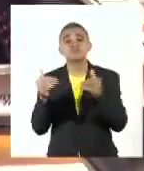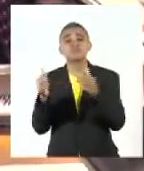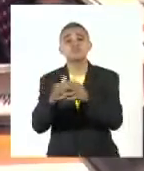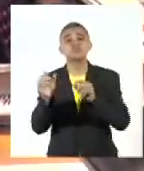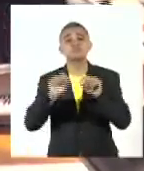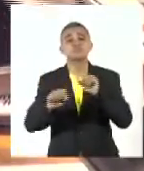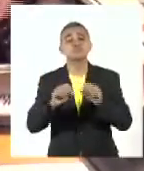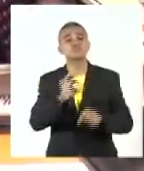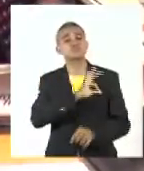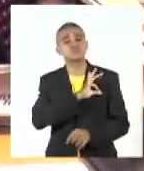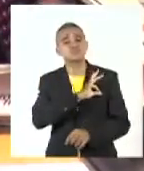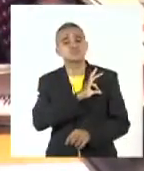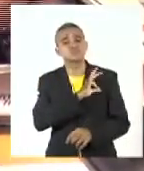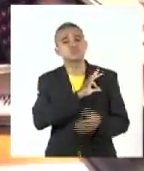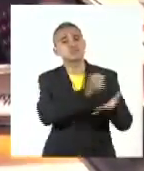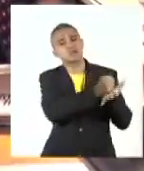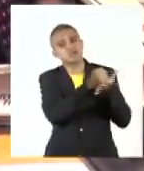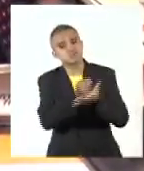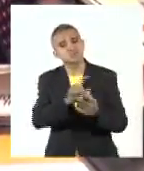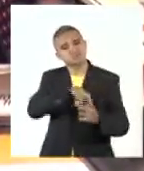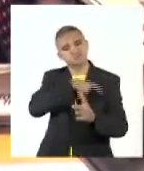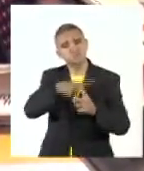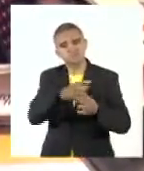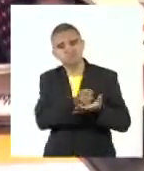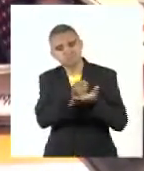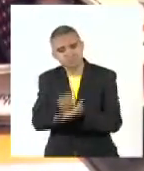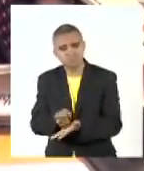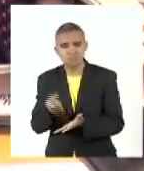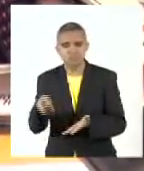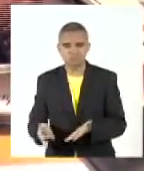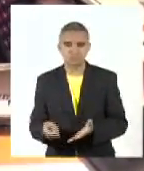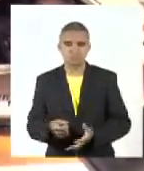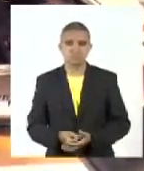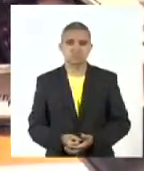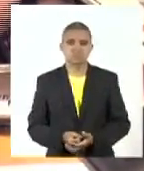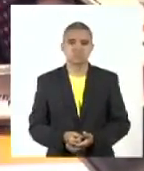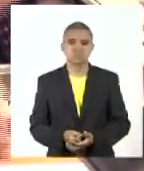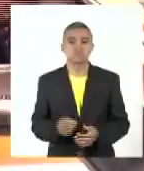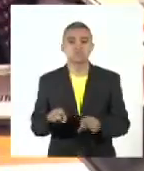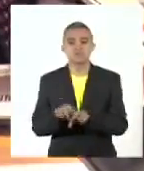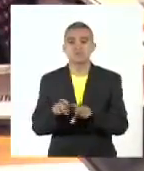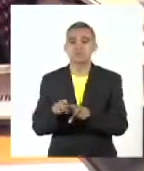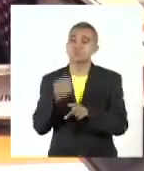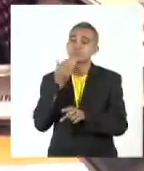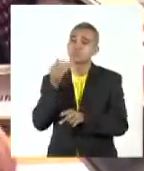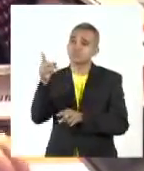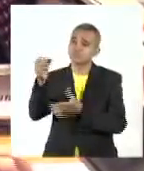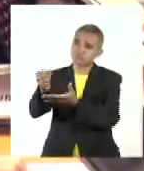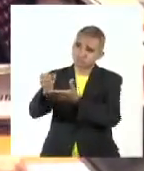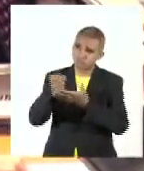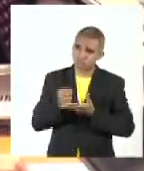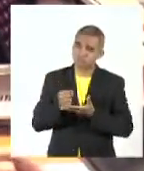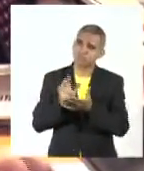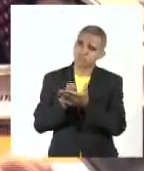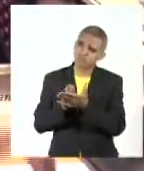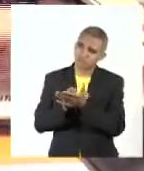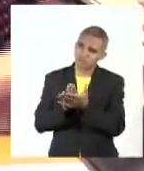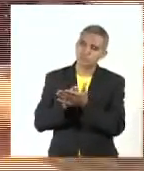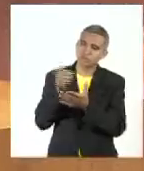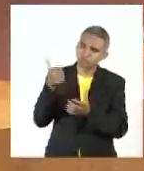cedo ou mais tarde ele vai ceder. Então, gostaria do apoio também de Vossa Excelência com esse requerimento e, mais uma vez, parabenizá-lo. Muito